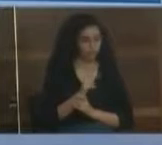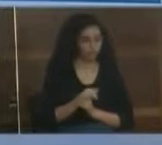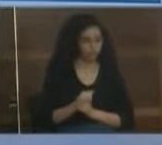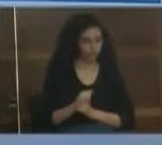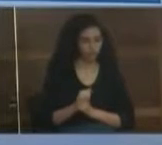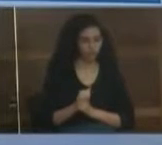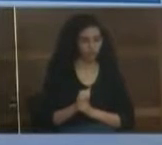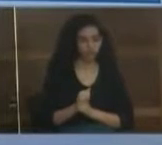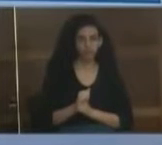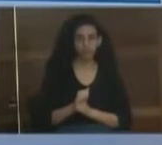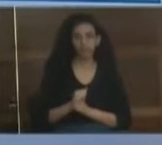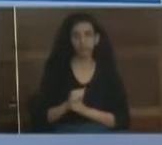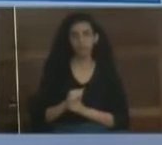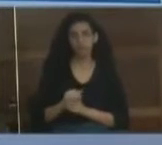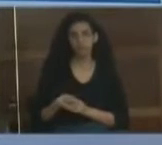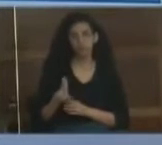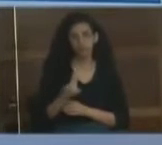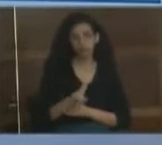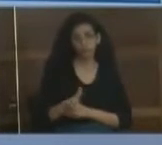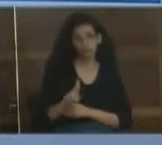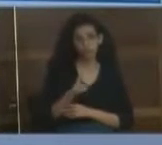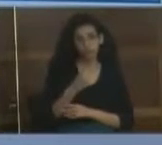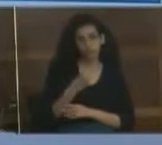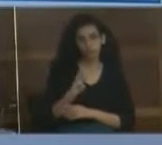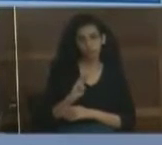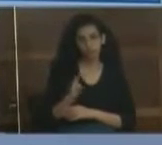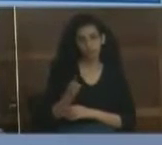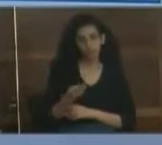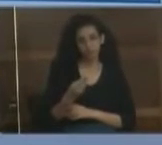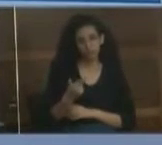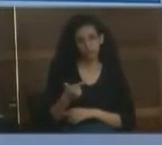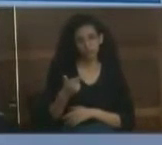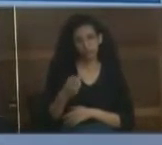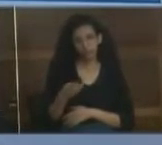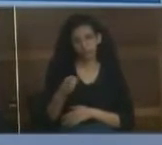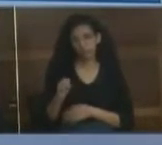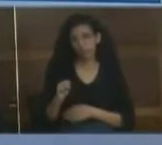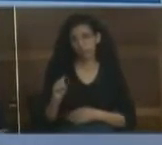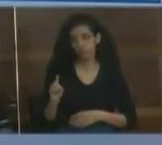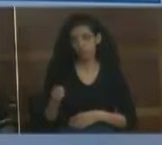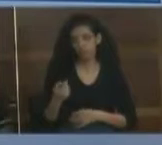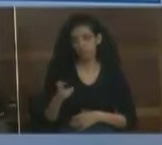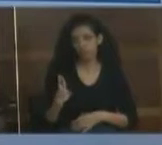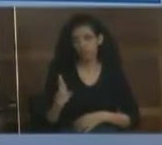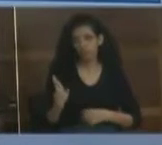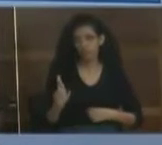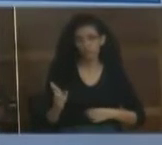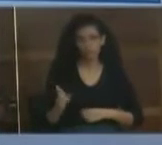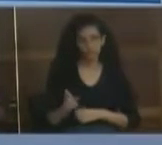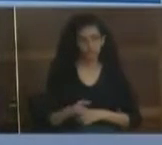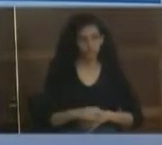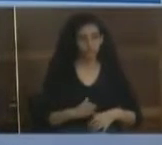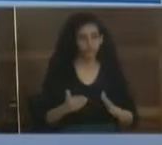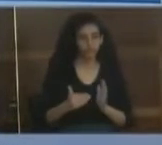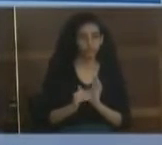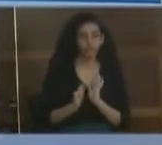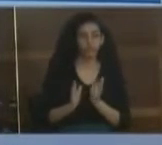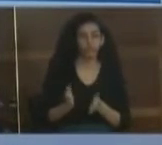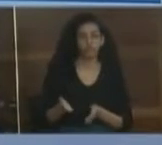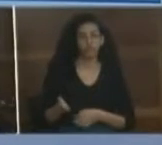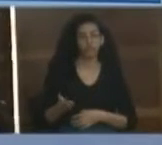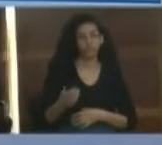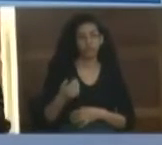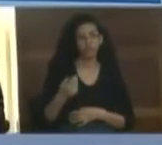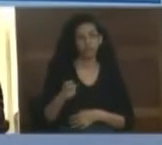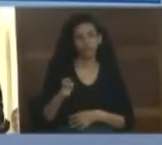despesas empenhadas no quadrimestre uma anulação de 13 milhões 238 mil reais e despesas empenhadas até o 3º